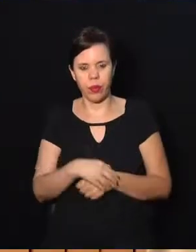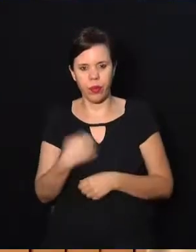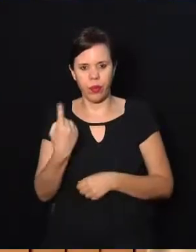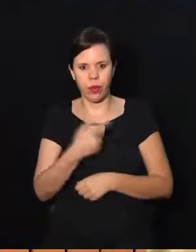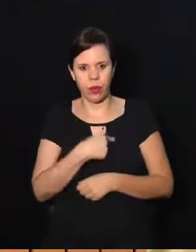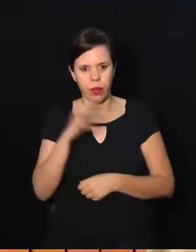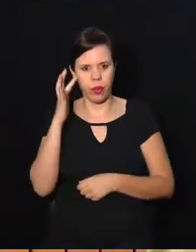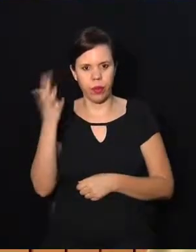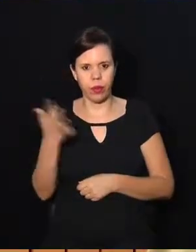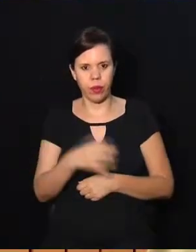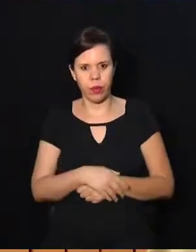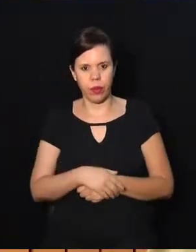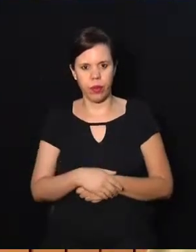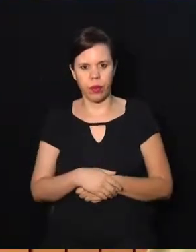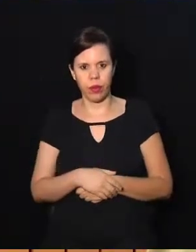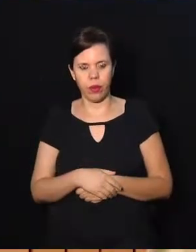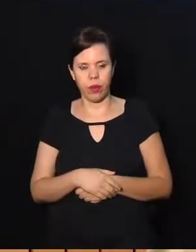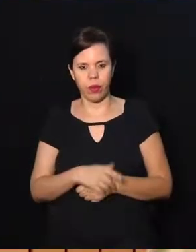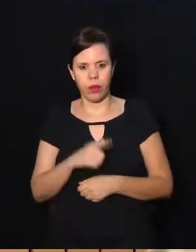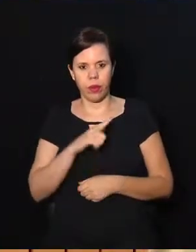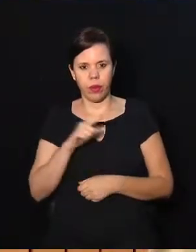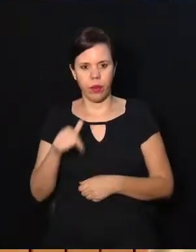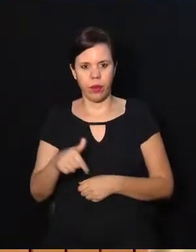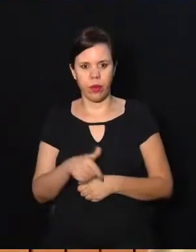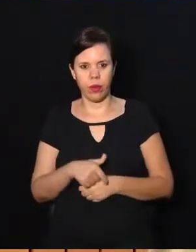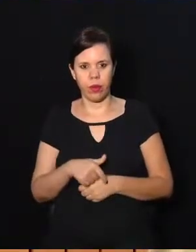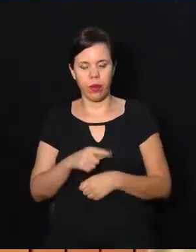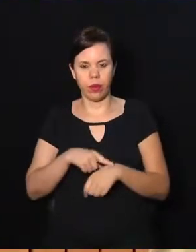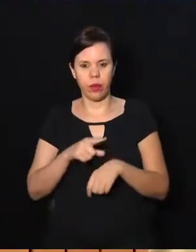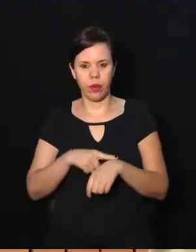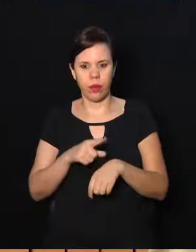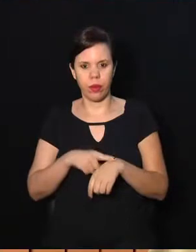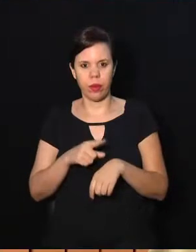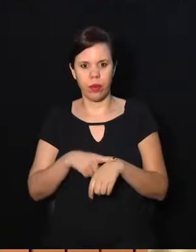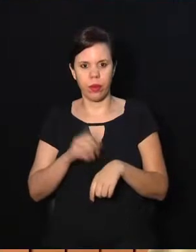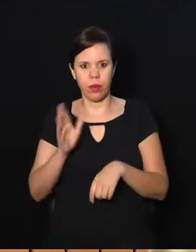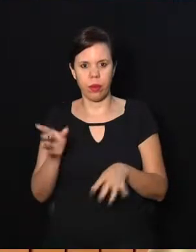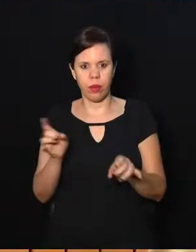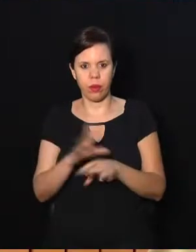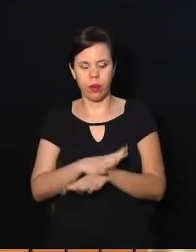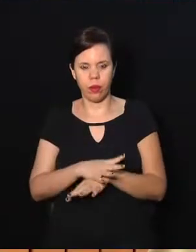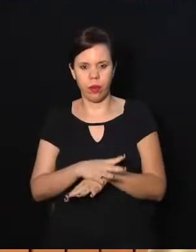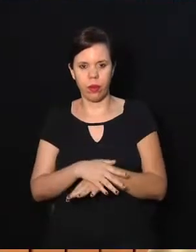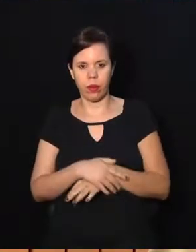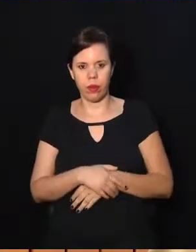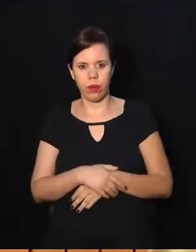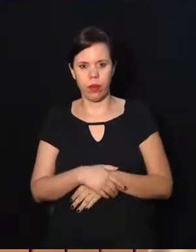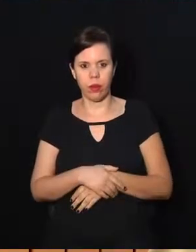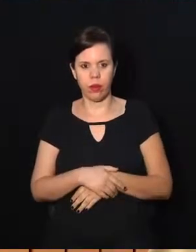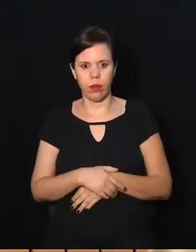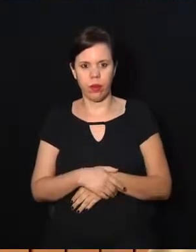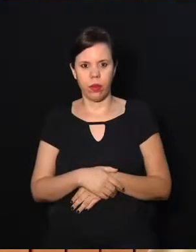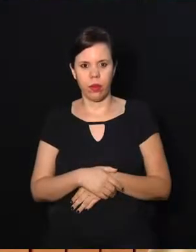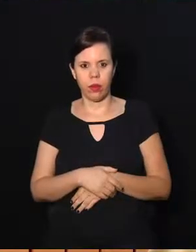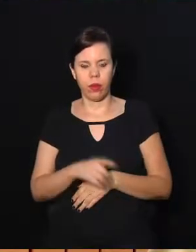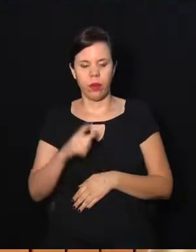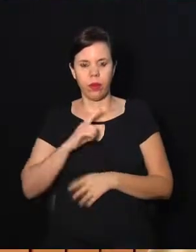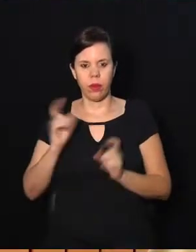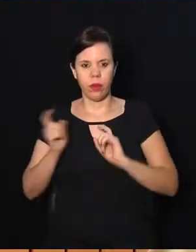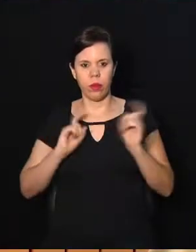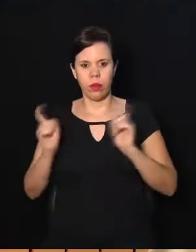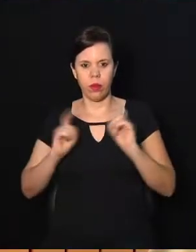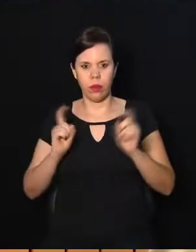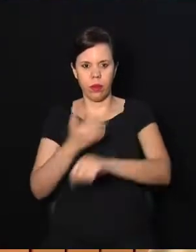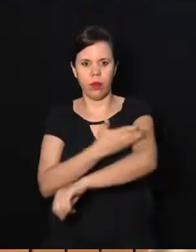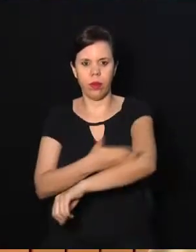sejamos solução. Nós temos aqui um tempo que já está se esgotando, nós teremos a nossa sessão